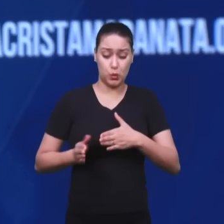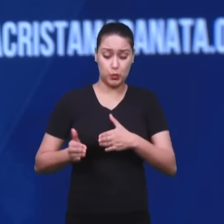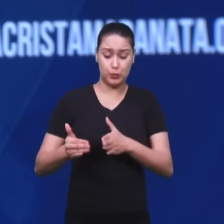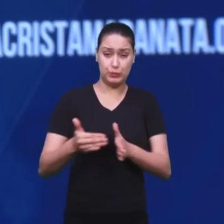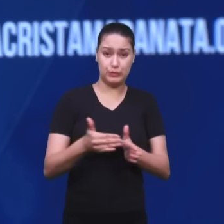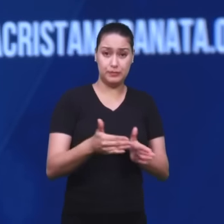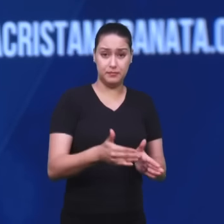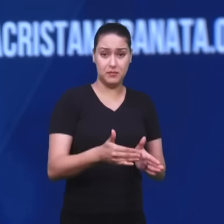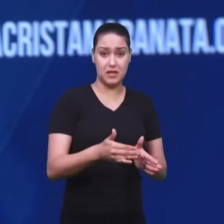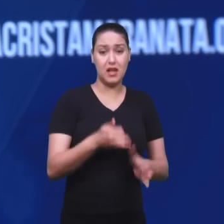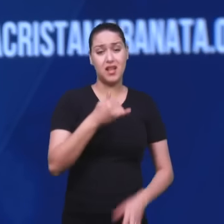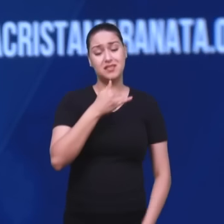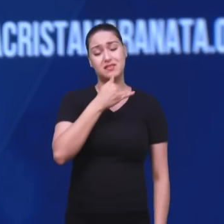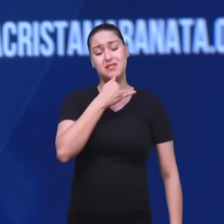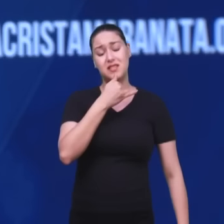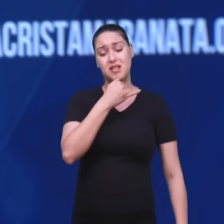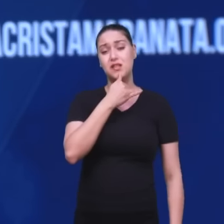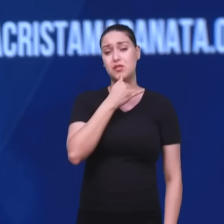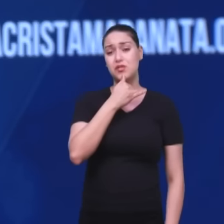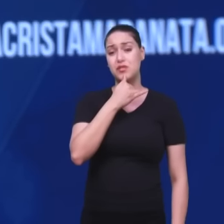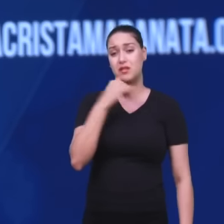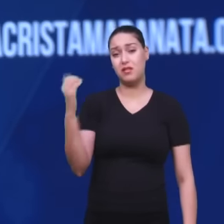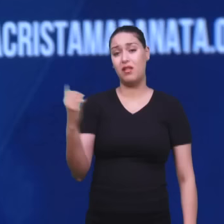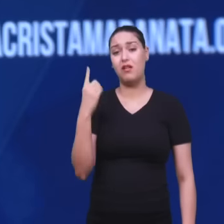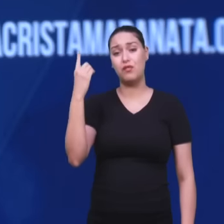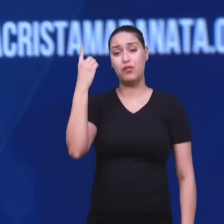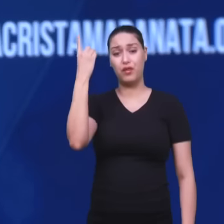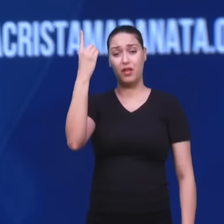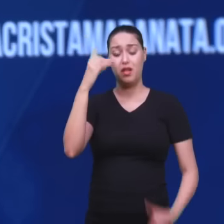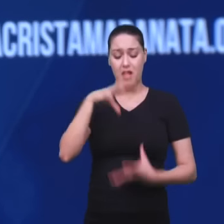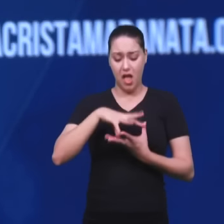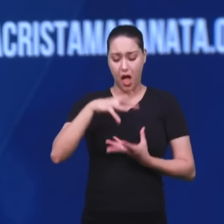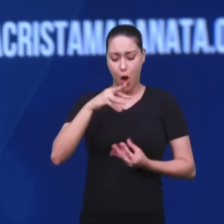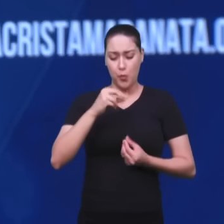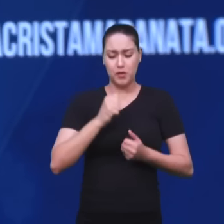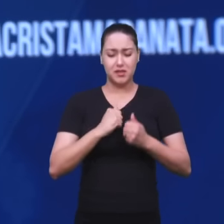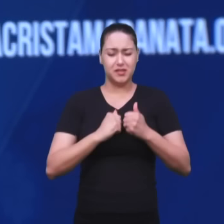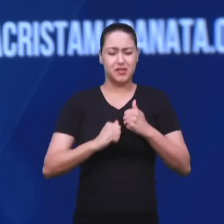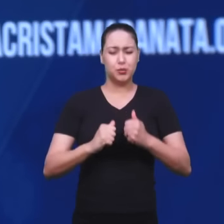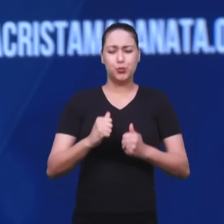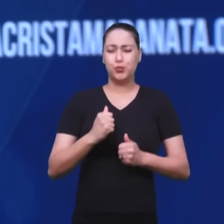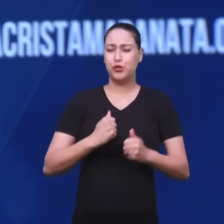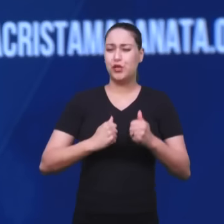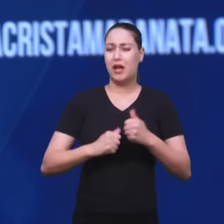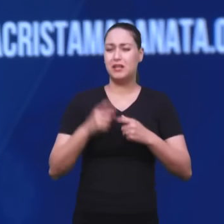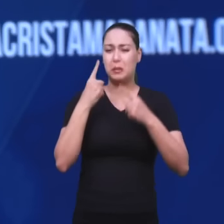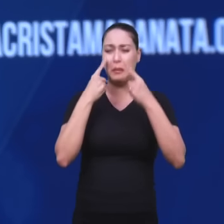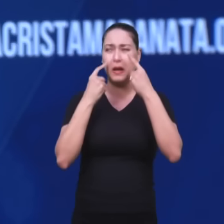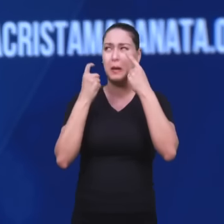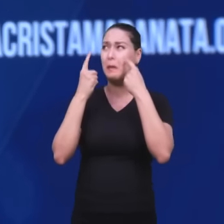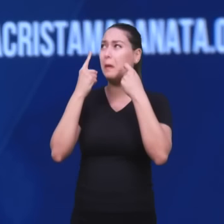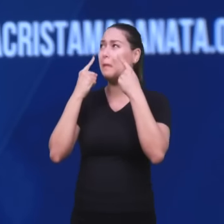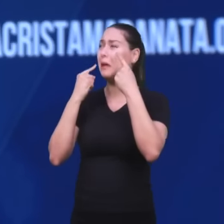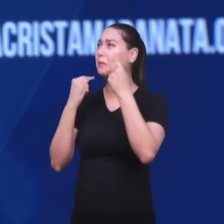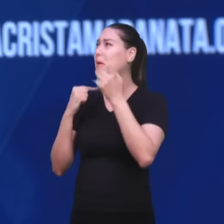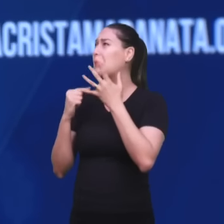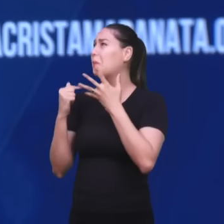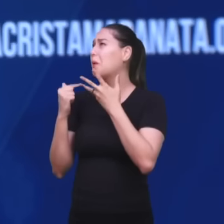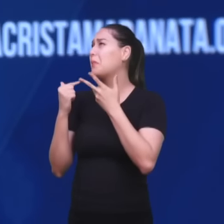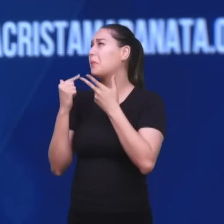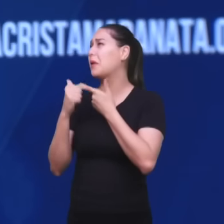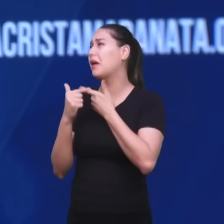tristeza Ao coração do salmista A sua alma A Angustiada E ele estava lamentando Senhor Amaram para mim Um laço